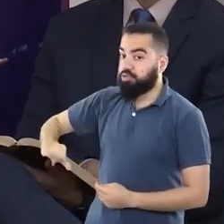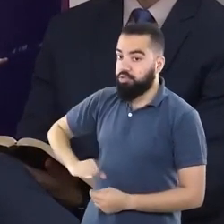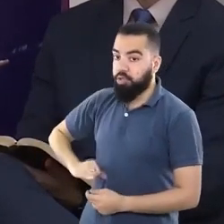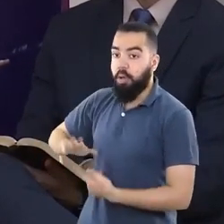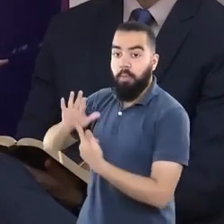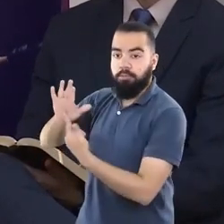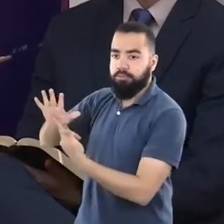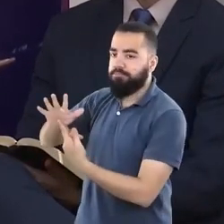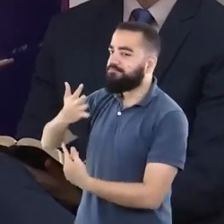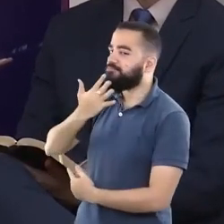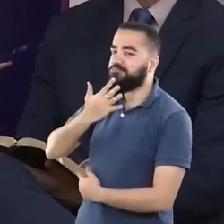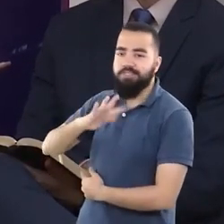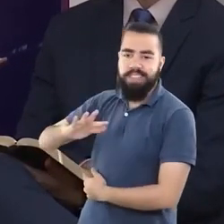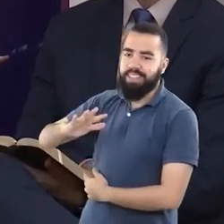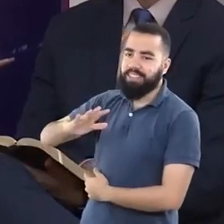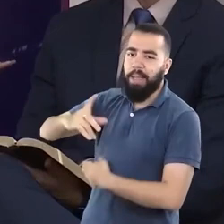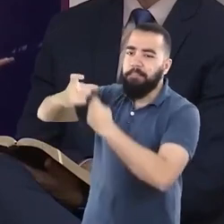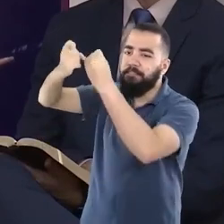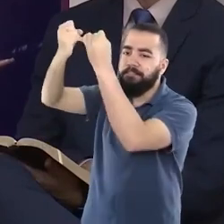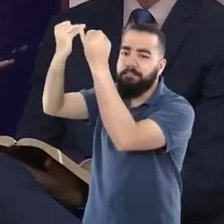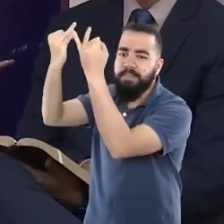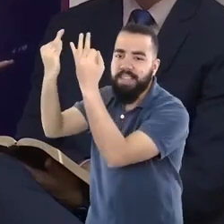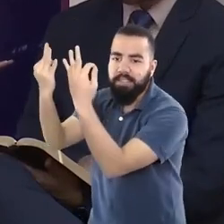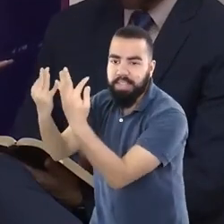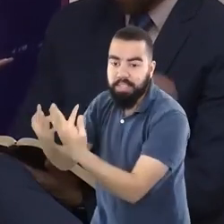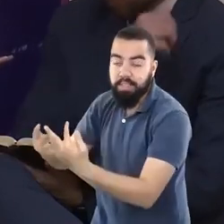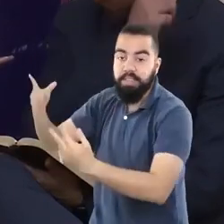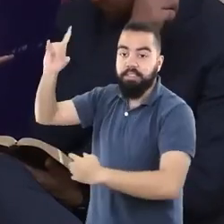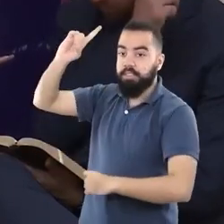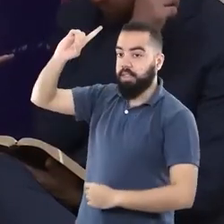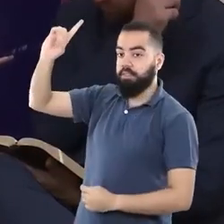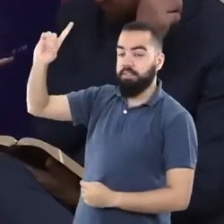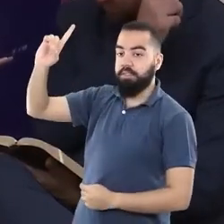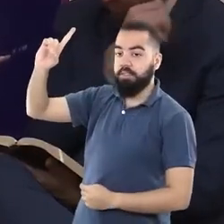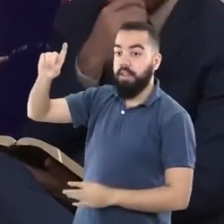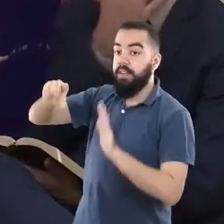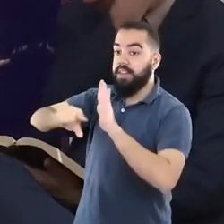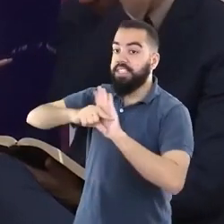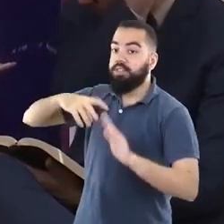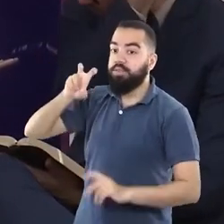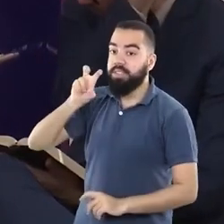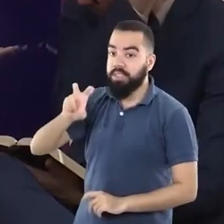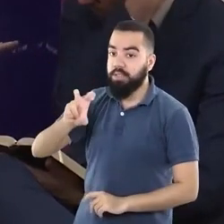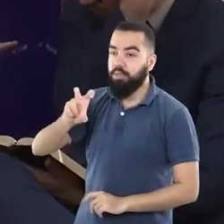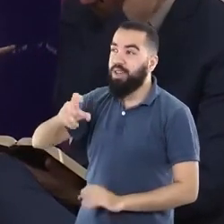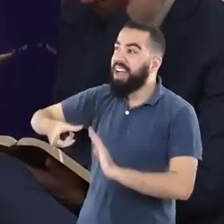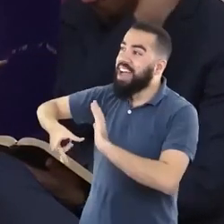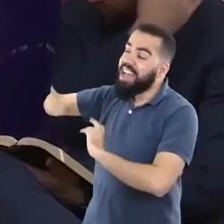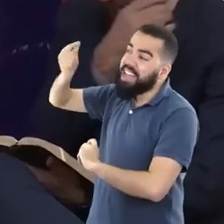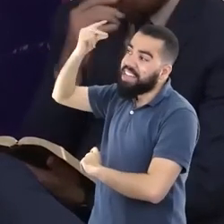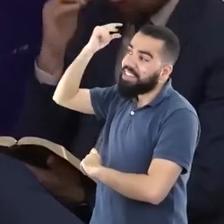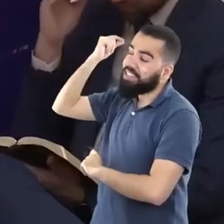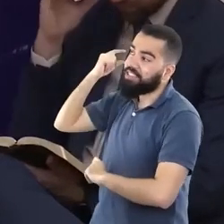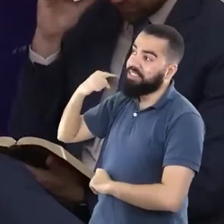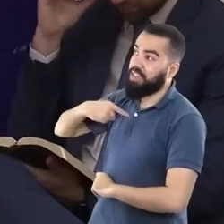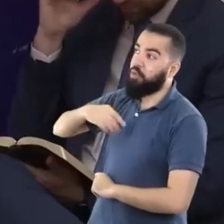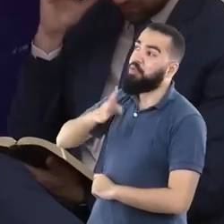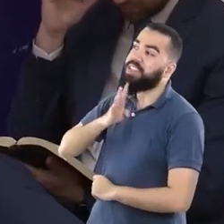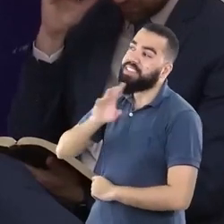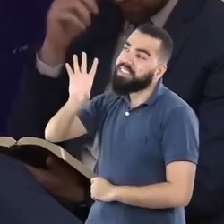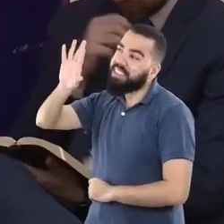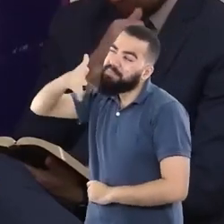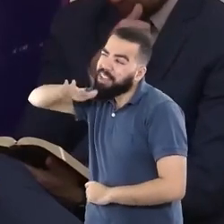da realidade, não só da história, não só dos acontecimentos. Ele diz no verso 5: eu te conhecia só de ouvir, mas agora os meus olhos te